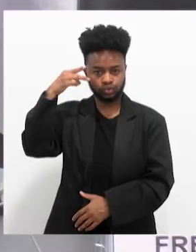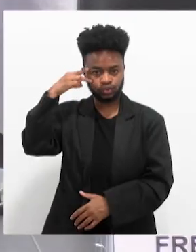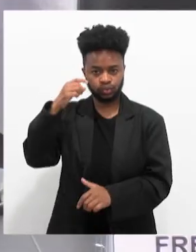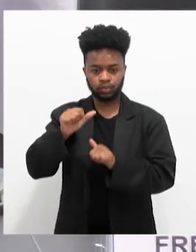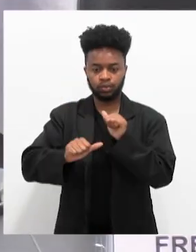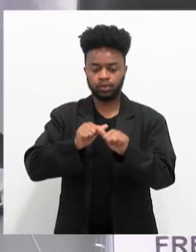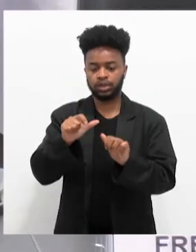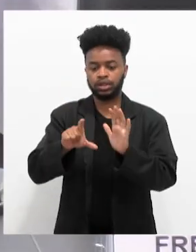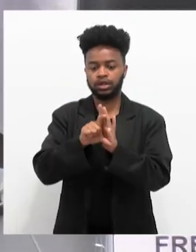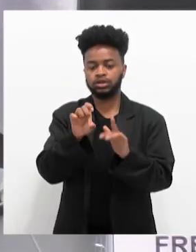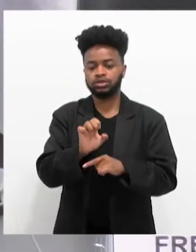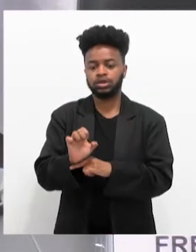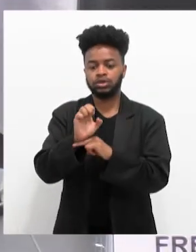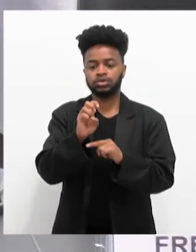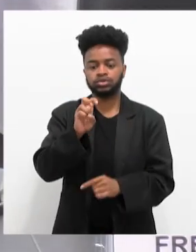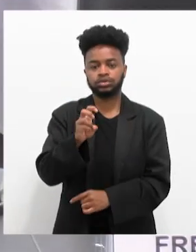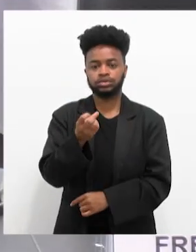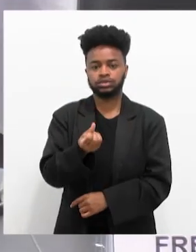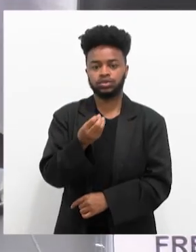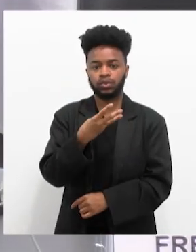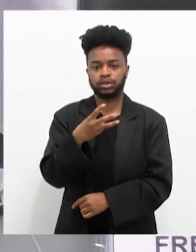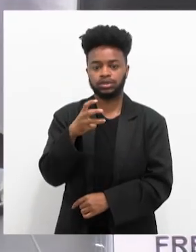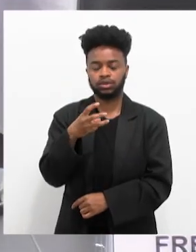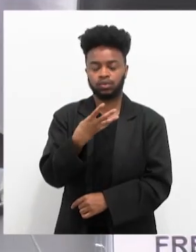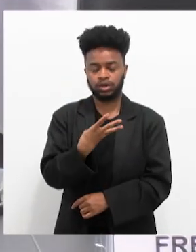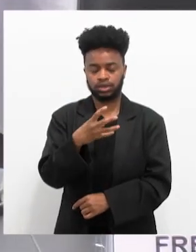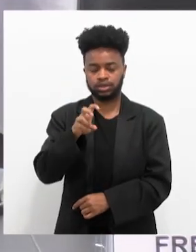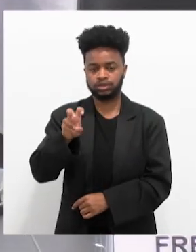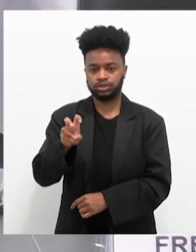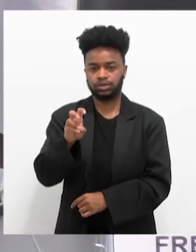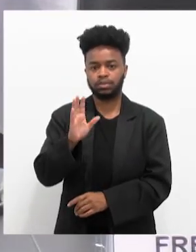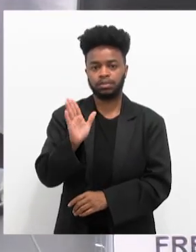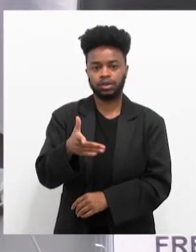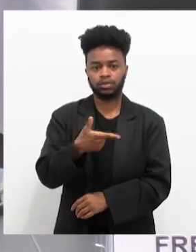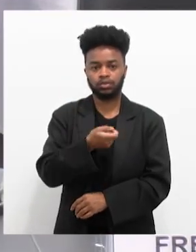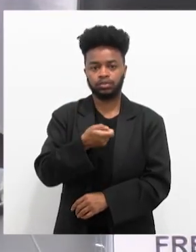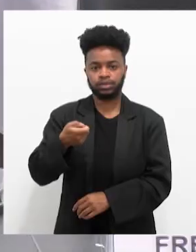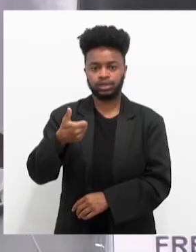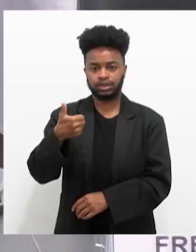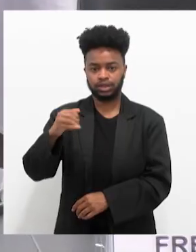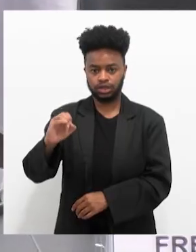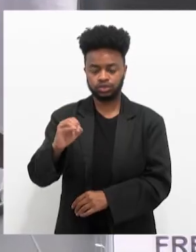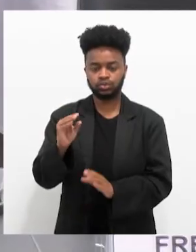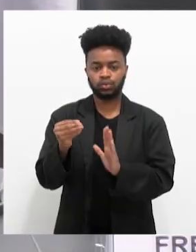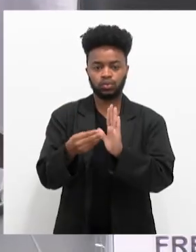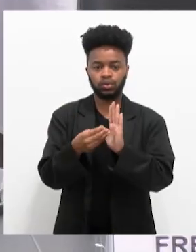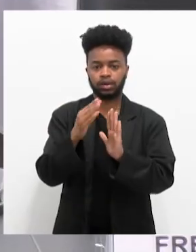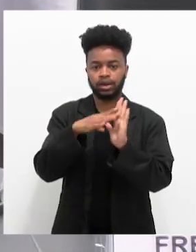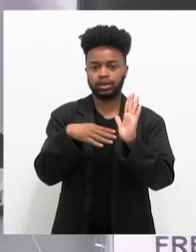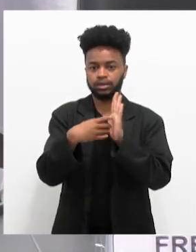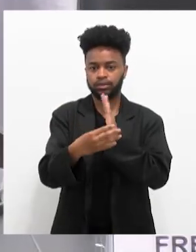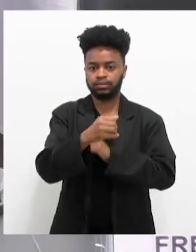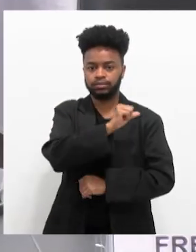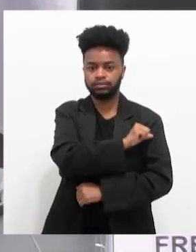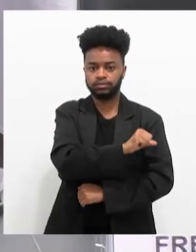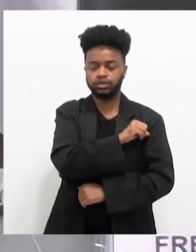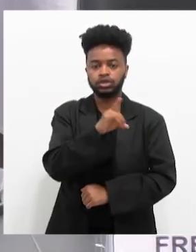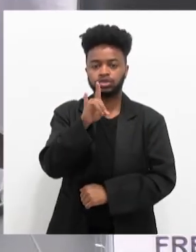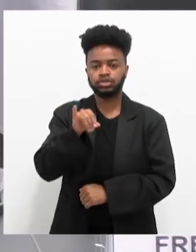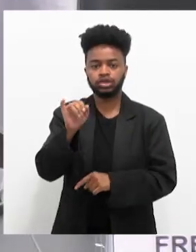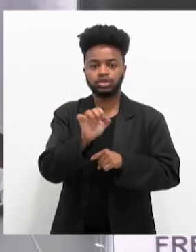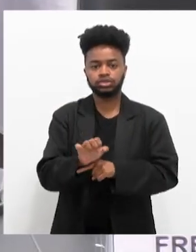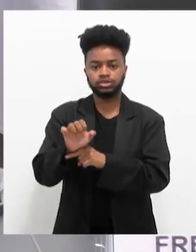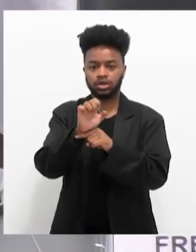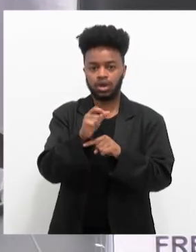estadual 5.645 de 6 de janeiro de 2010 para instituir no calendário oficial do Estado do Rio de Janeiro o Dia Estadual